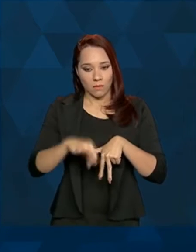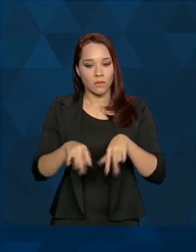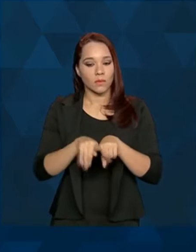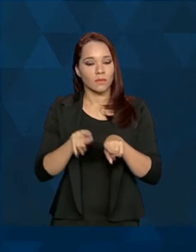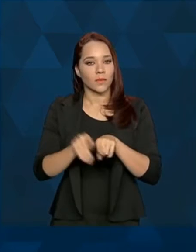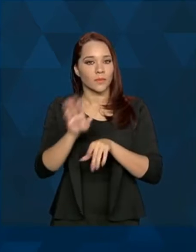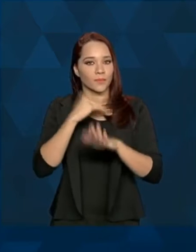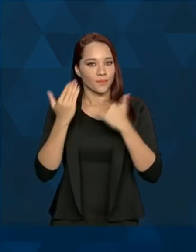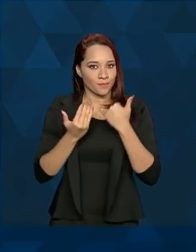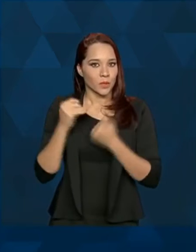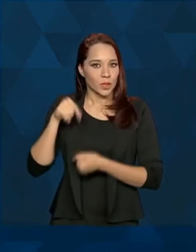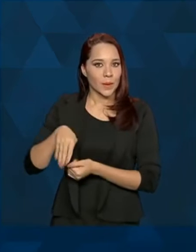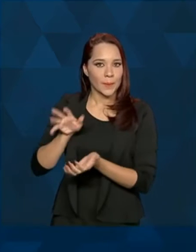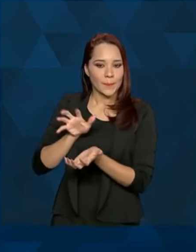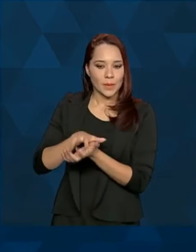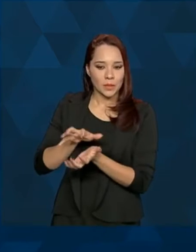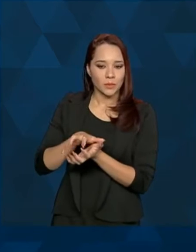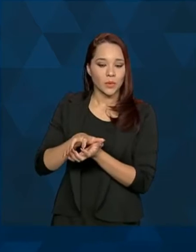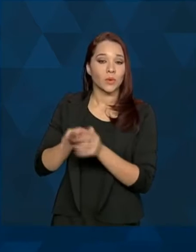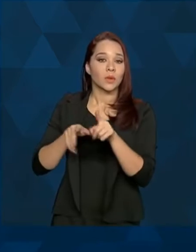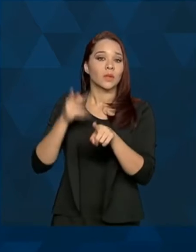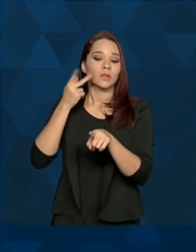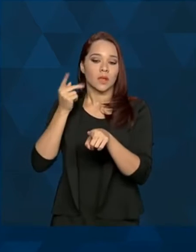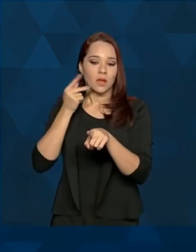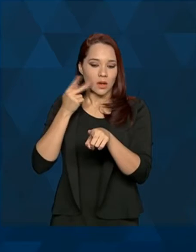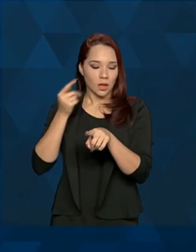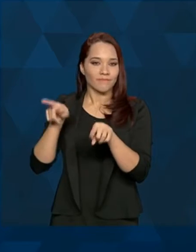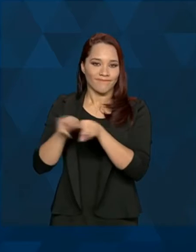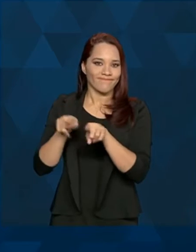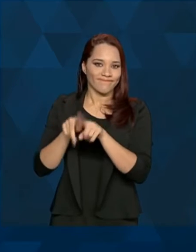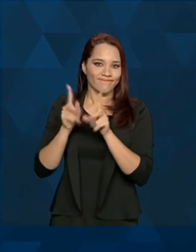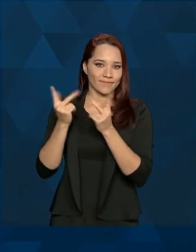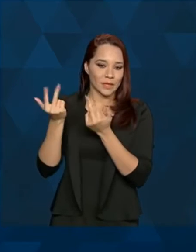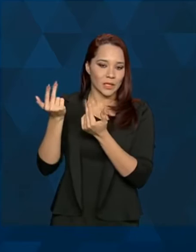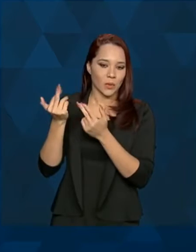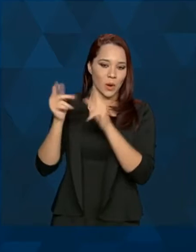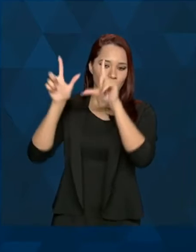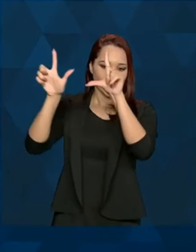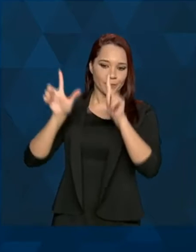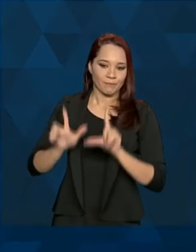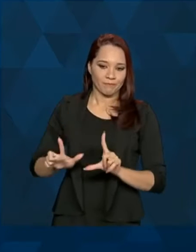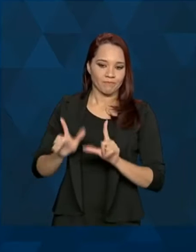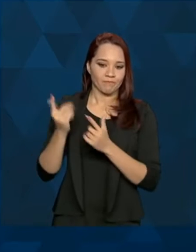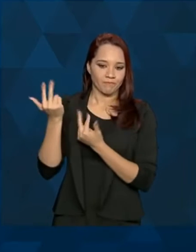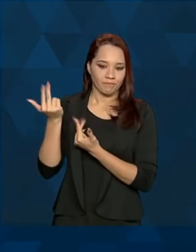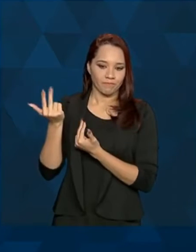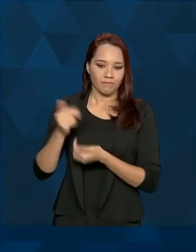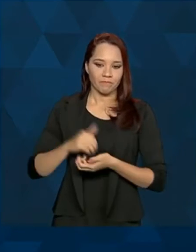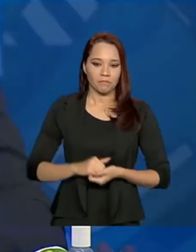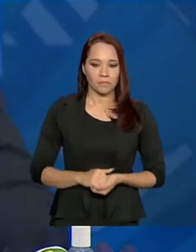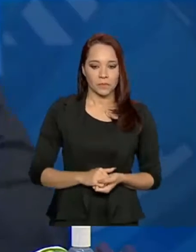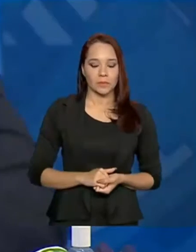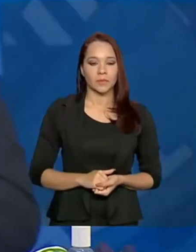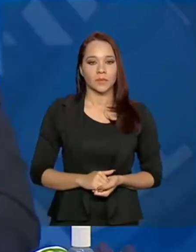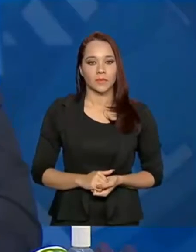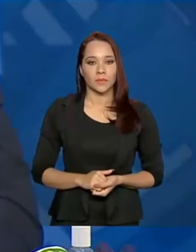no caso de Pernambuco, e o Ceará também tende a mostrar essa mesma evolução dessa curva.